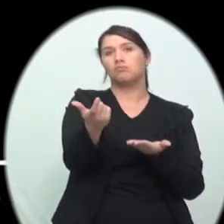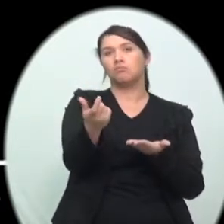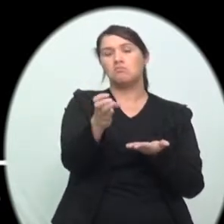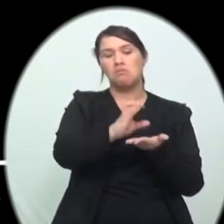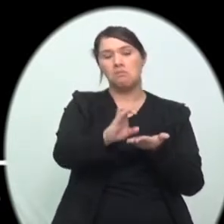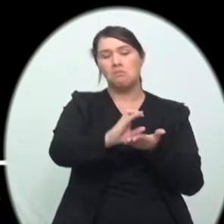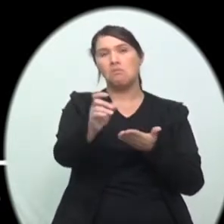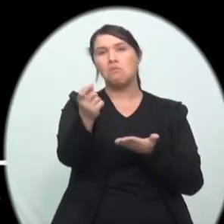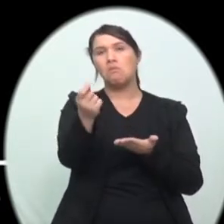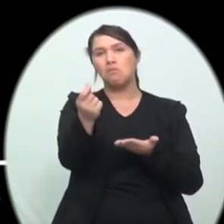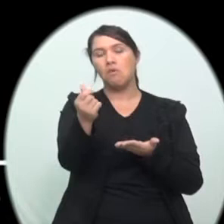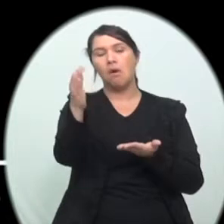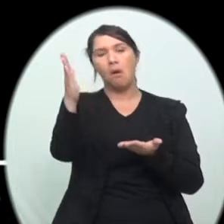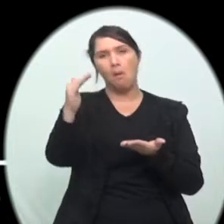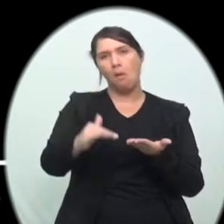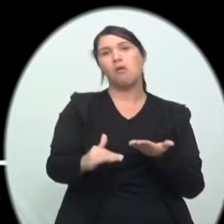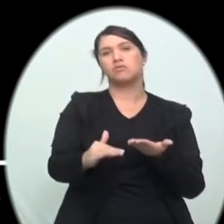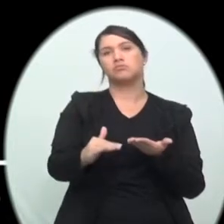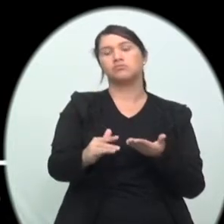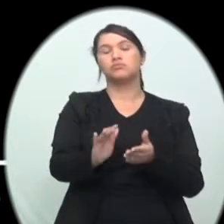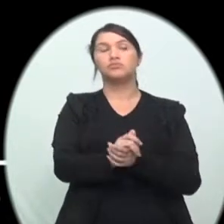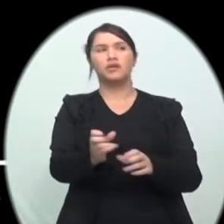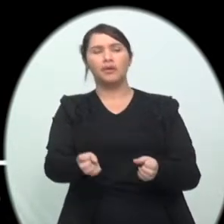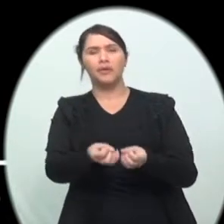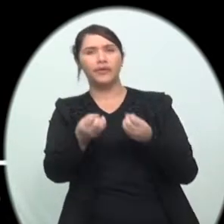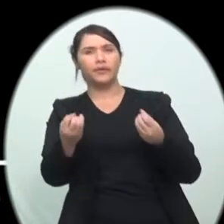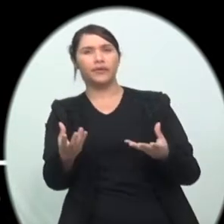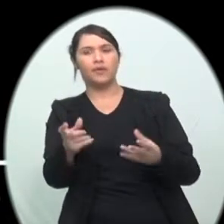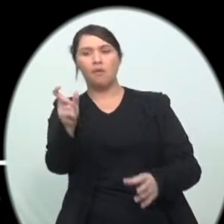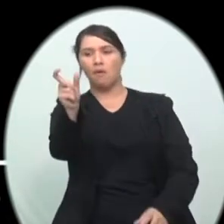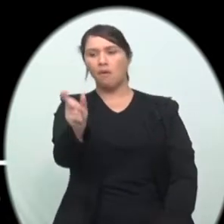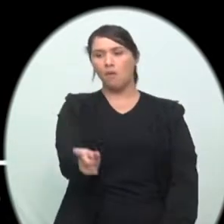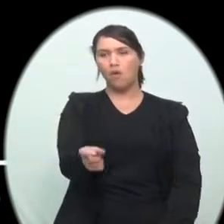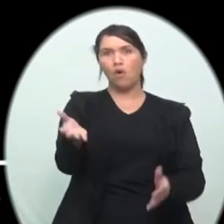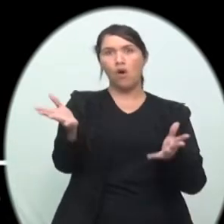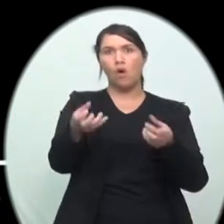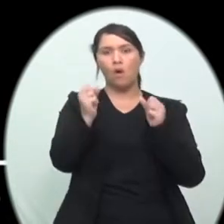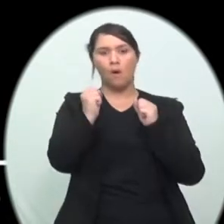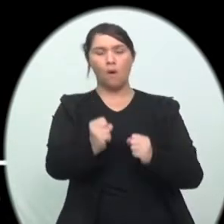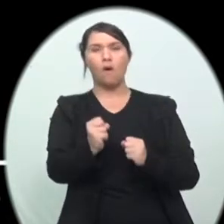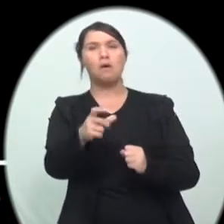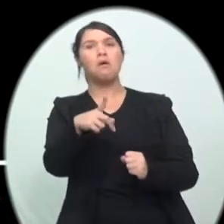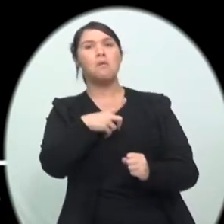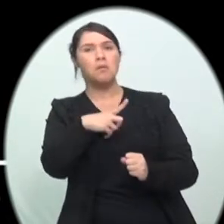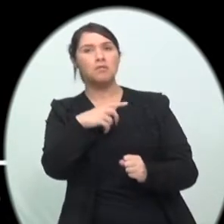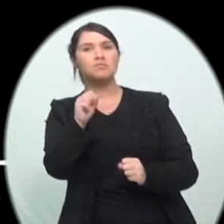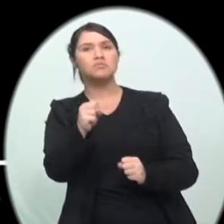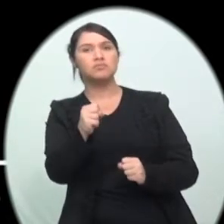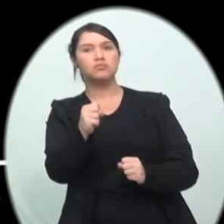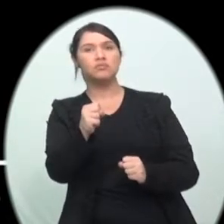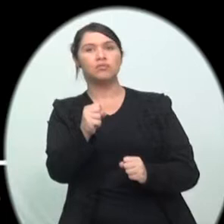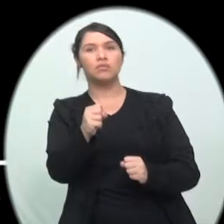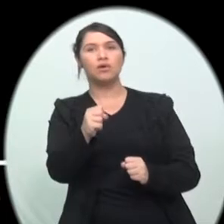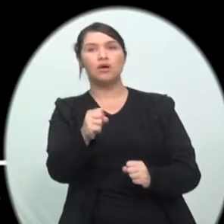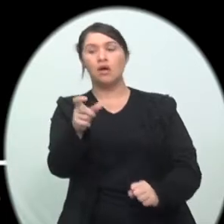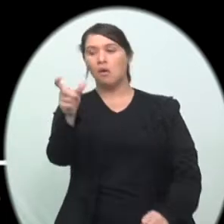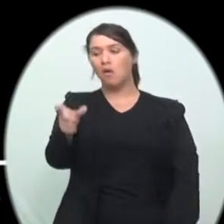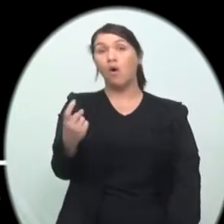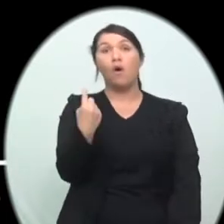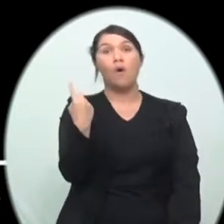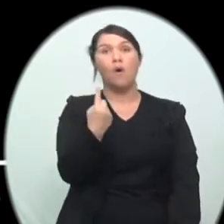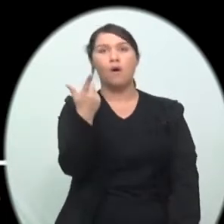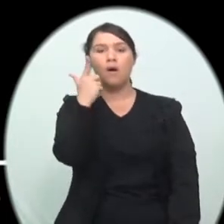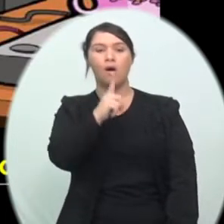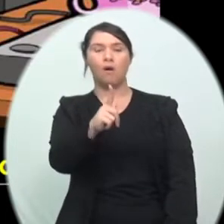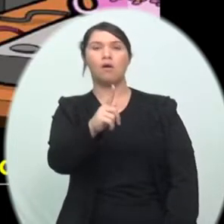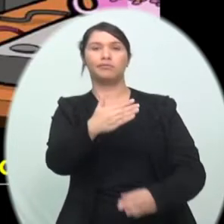humano. Ou seja, nunca a pessoa teve tanto poder para empreender sozinha. E eu vou mostrar mais